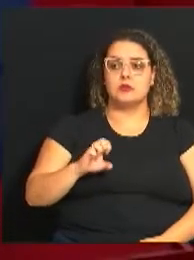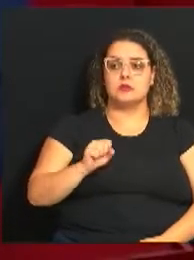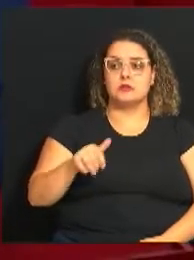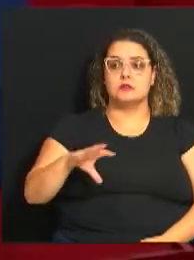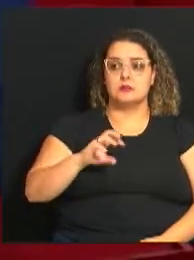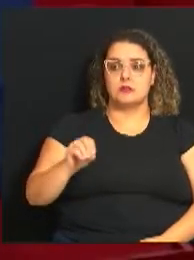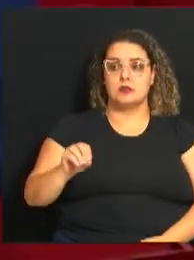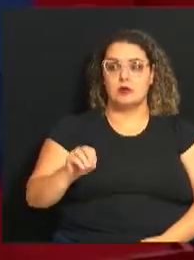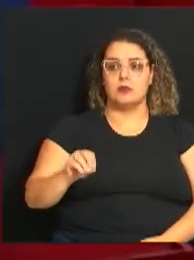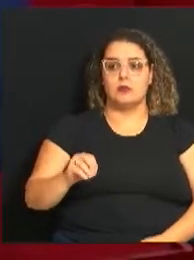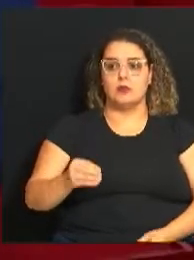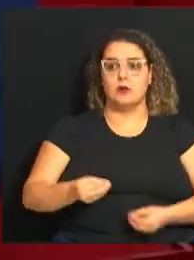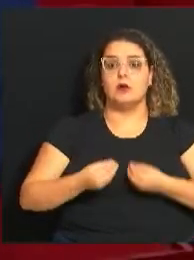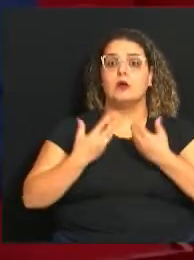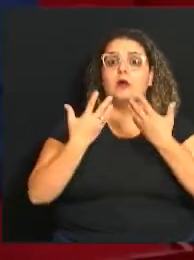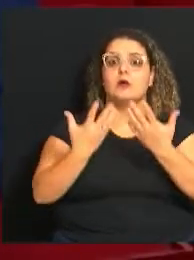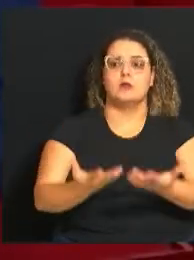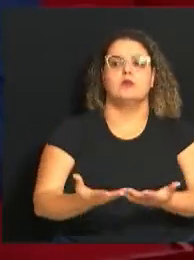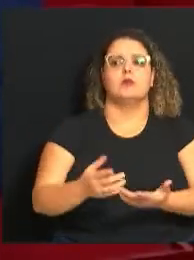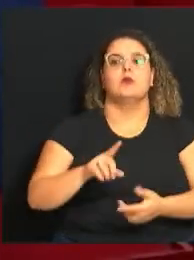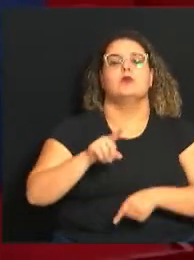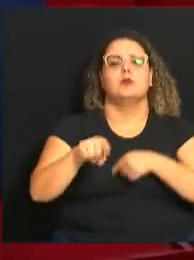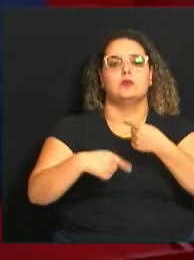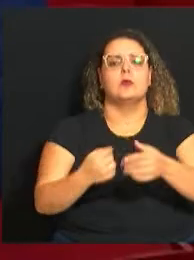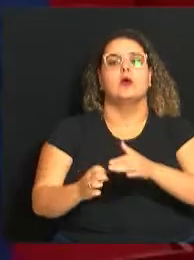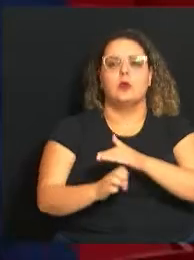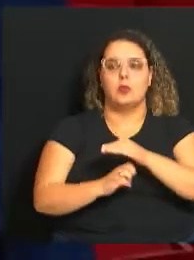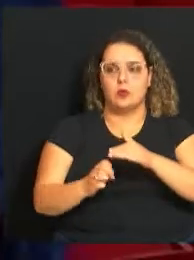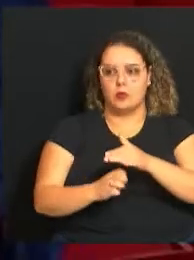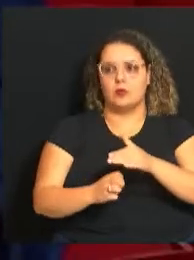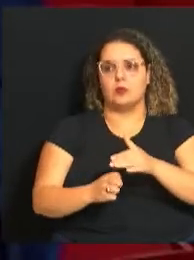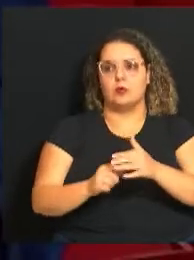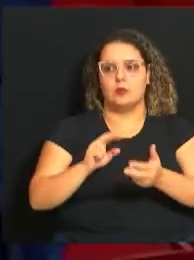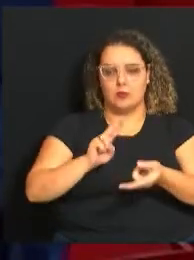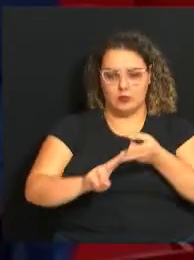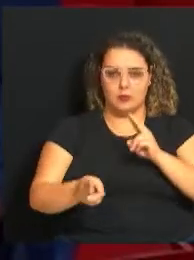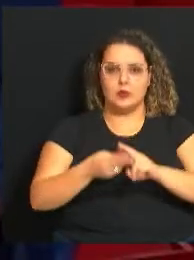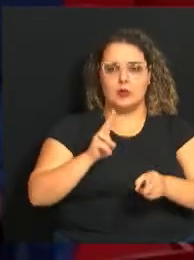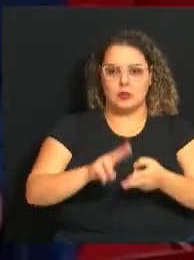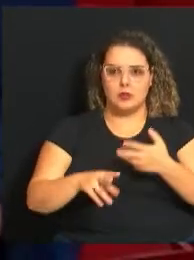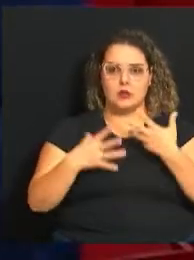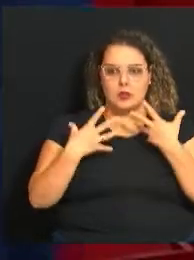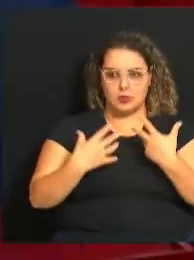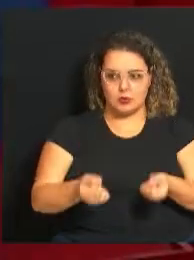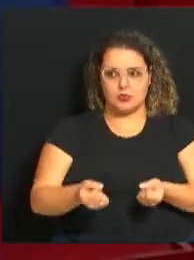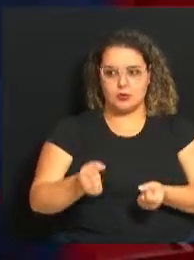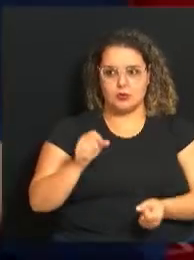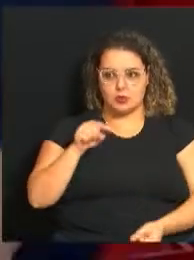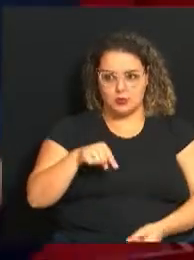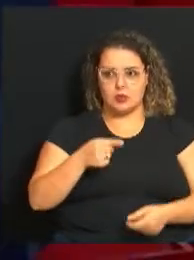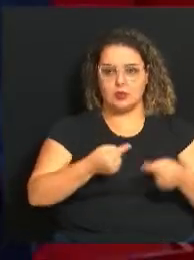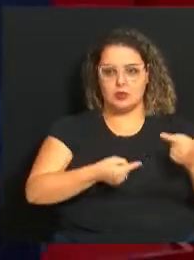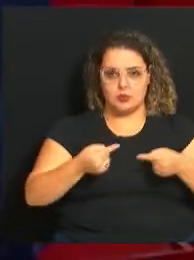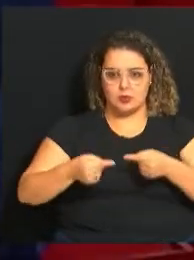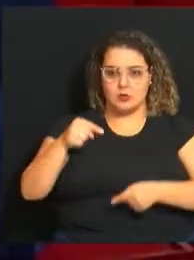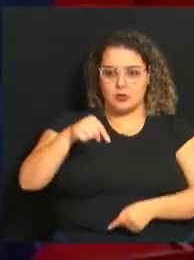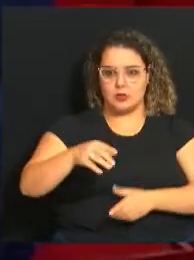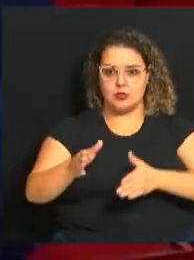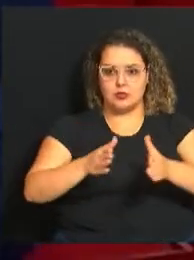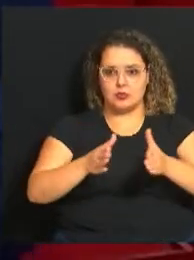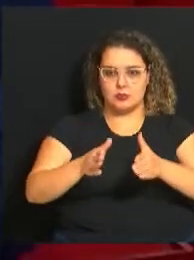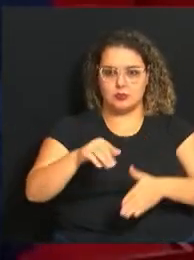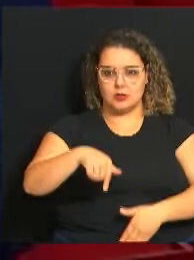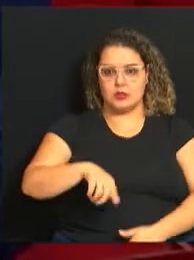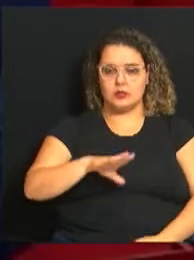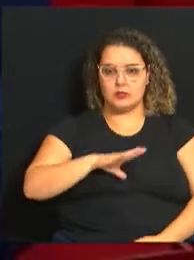é transferida para uma outra empresa que esteja mais apta a assumi-lo. É isso que está sendo debatido neste momento aqui em